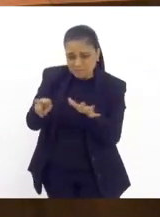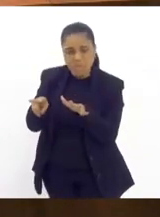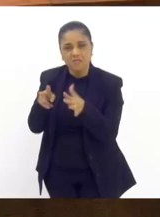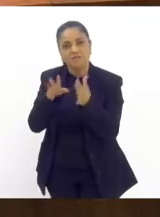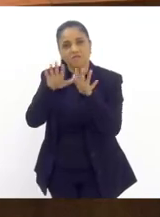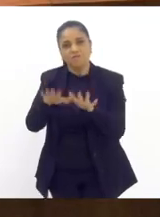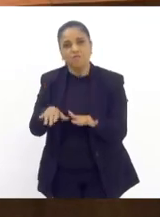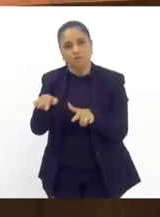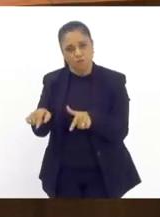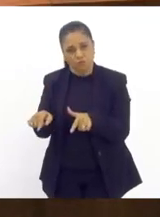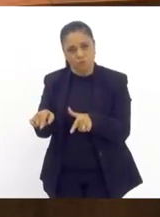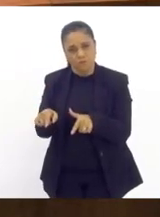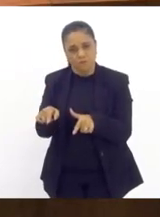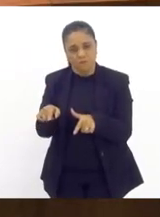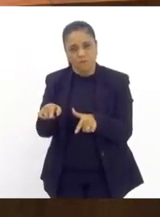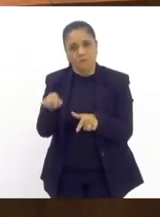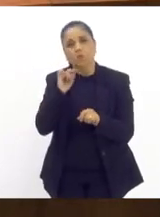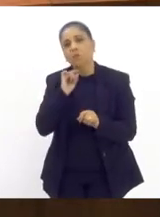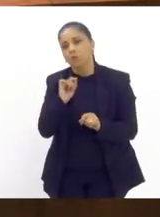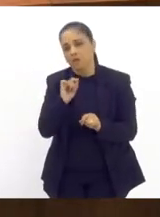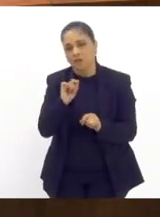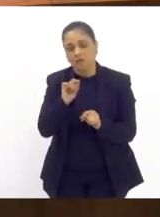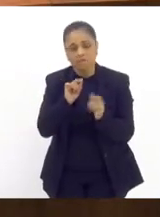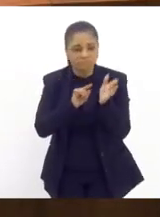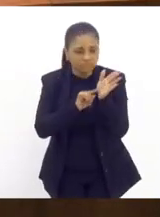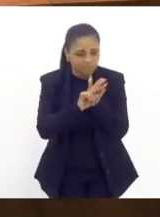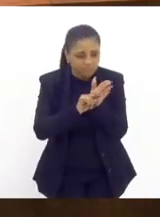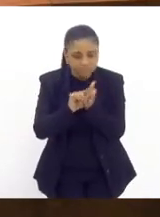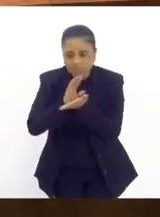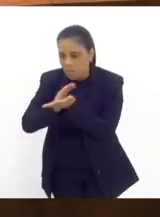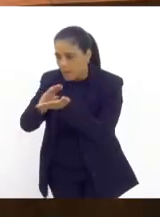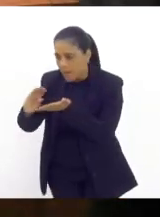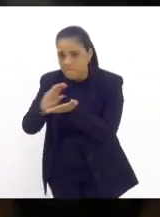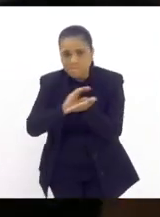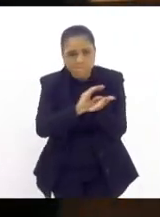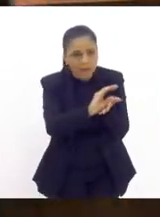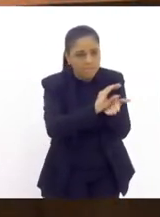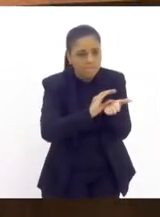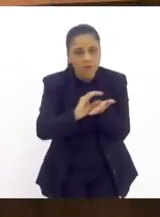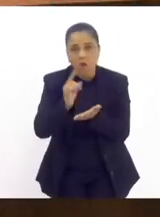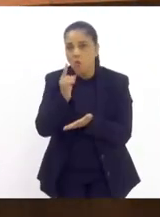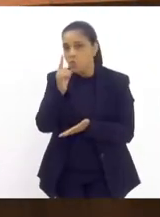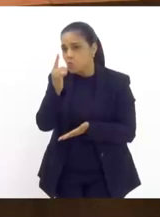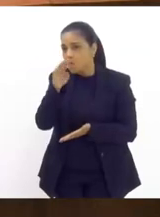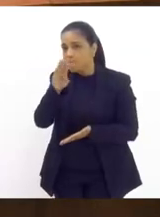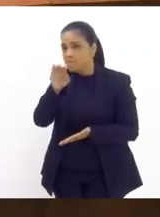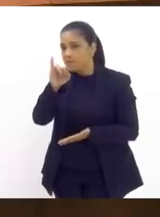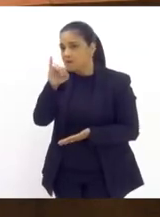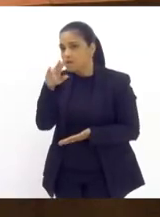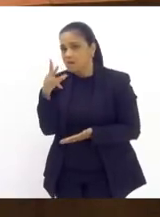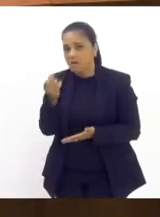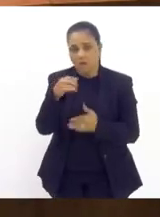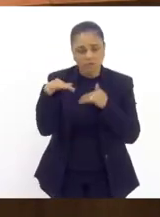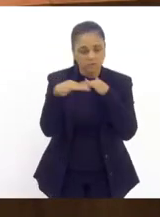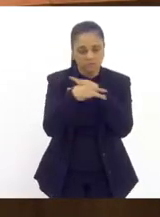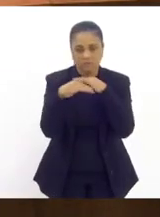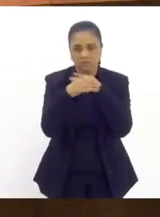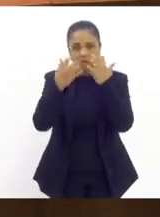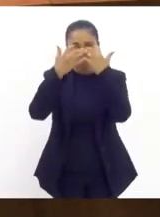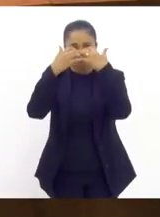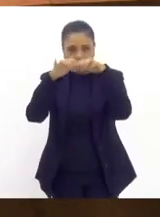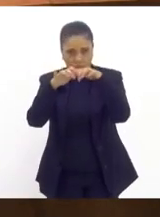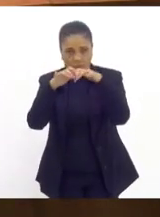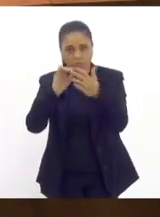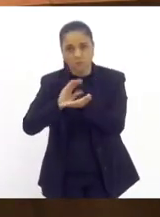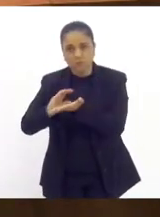por propiciar investimento de mais de um bilhão de reais na cidade de Petrópolis seja através